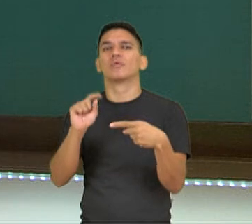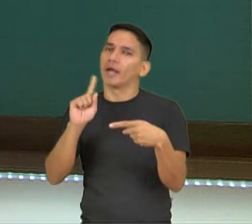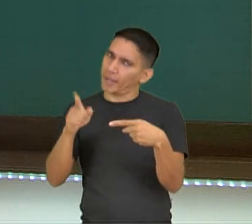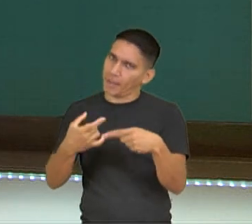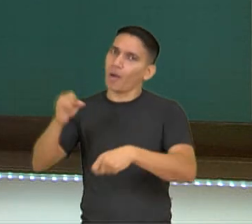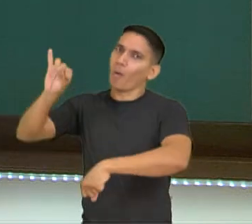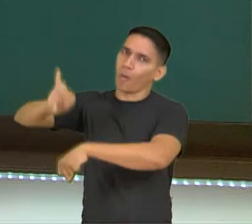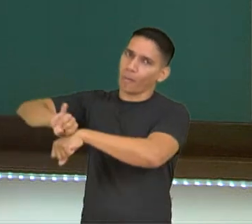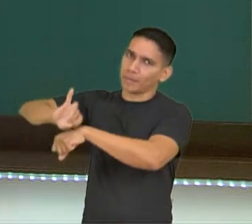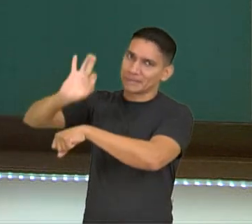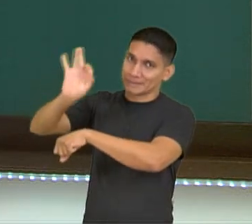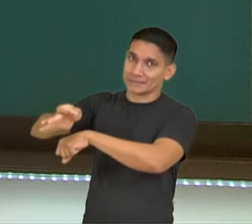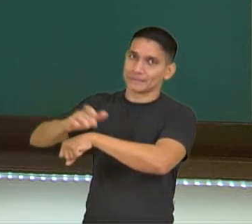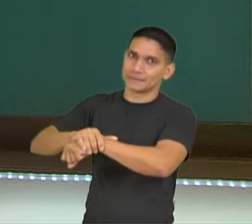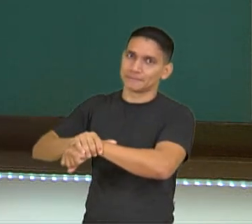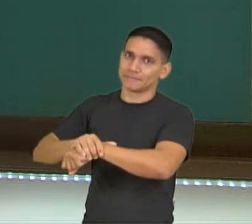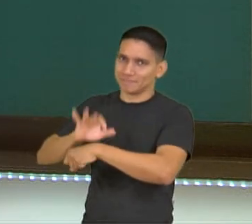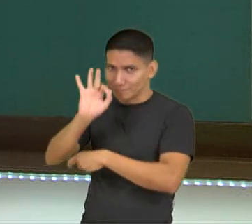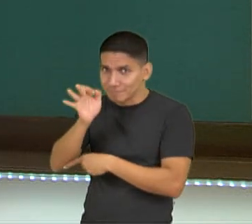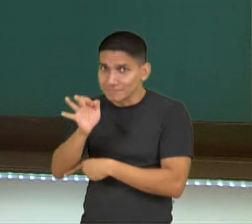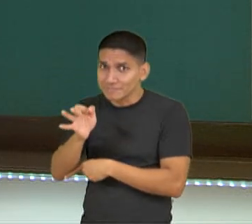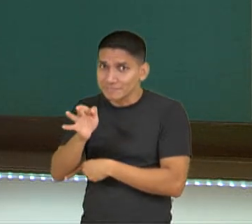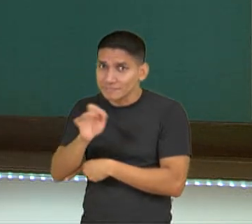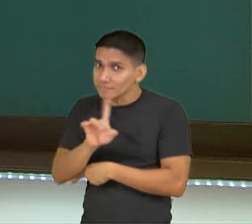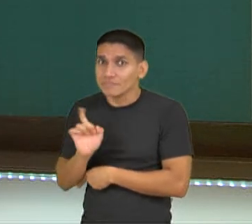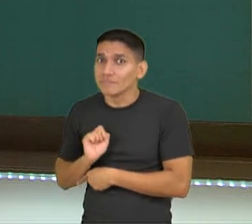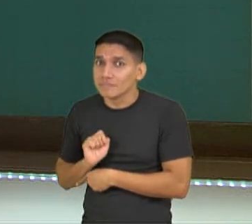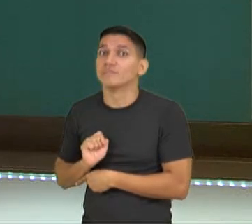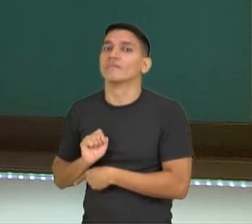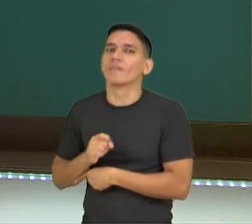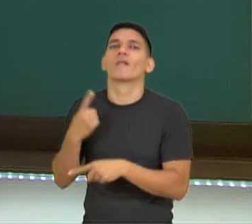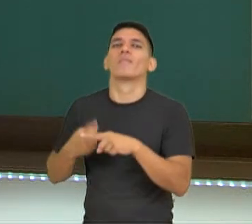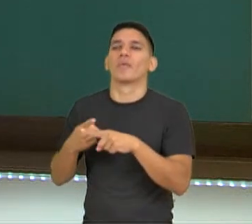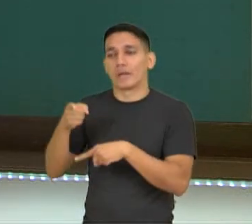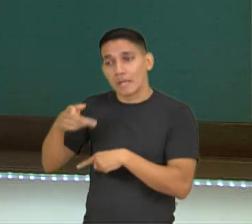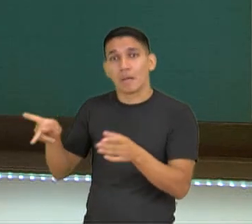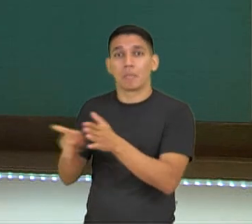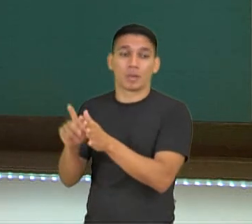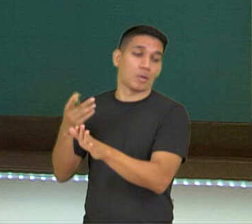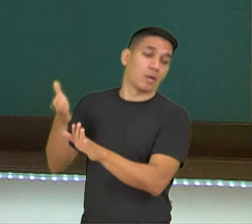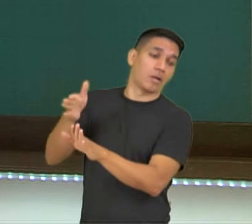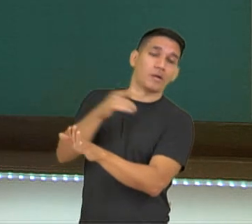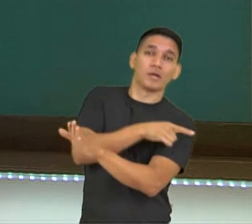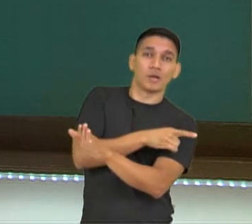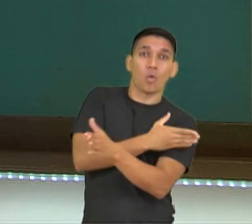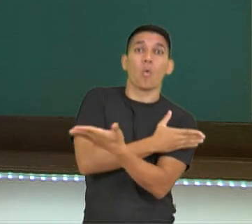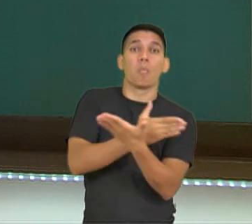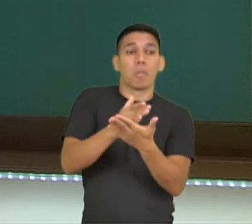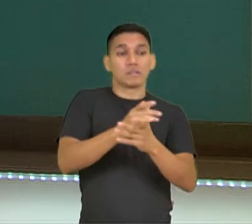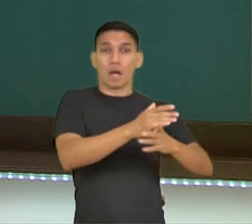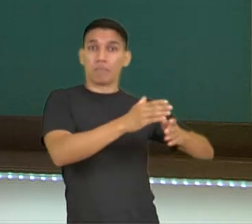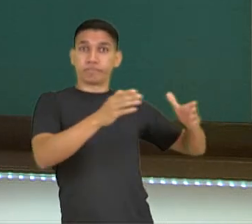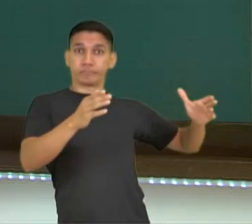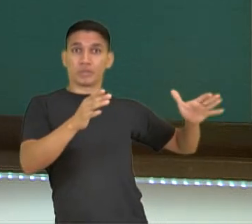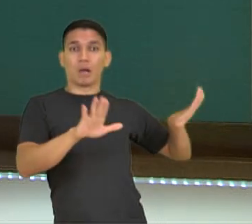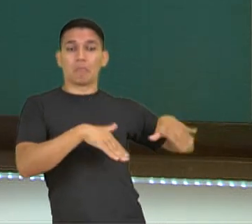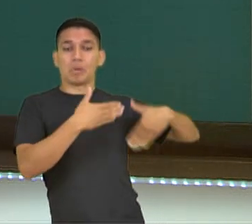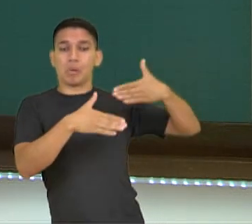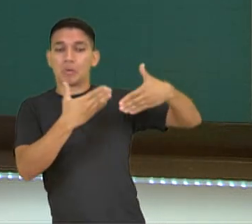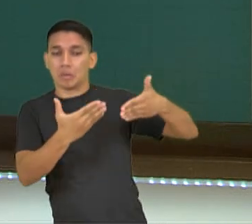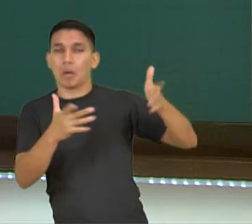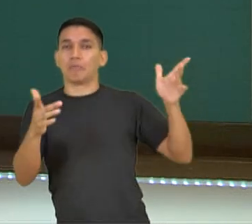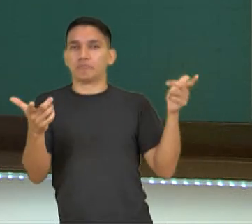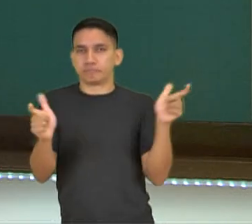um objeto, certo? Sim ou não sim? Tá? Por quê? Porque ele sai de um macro, tá? E aí a